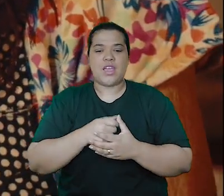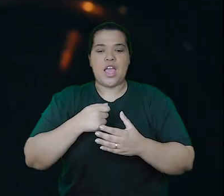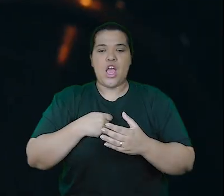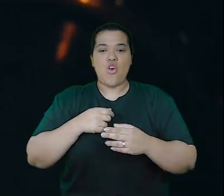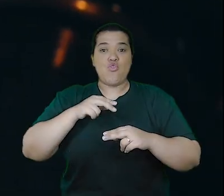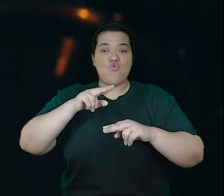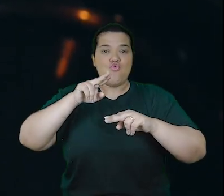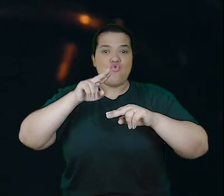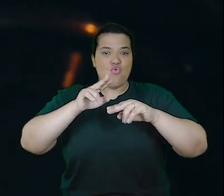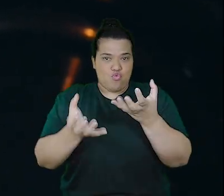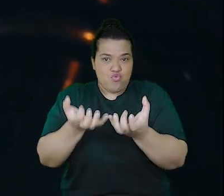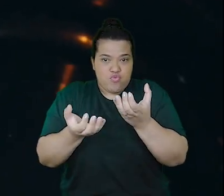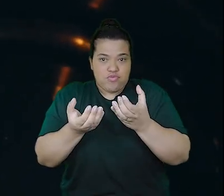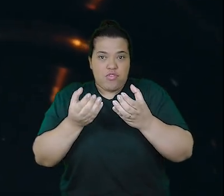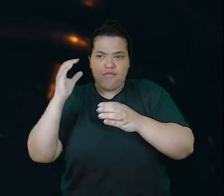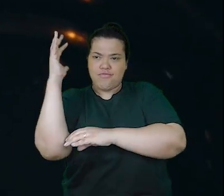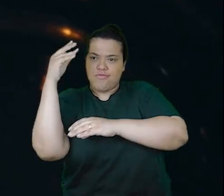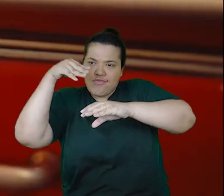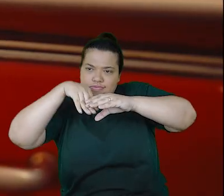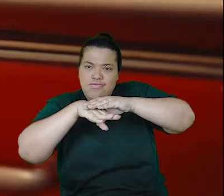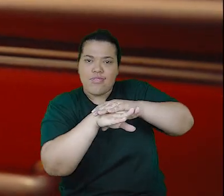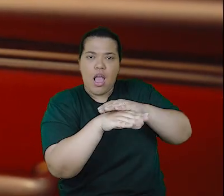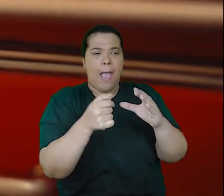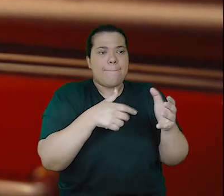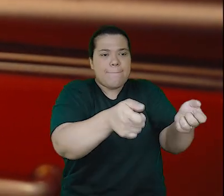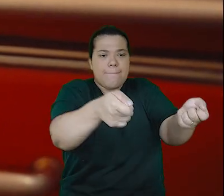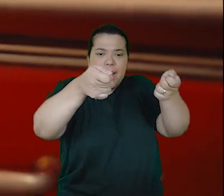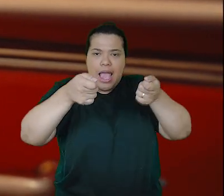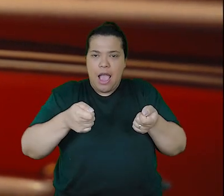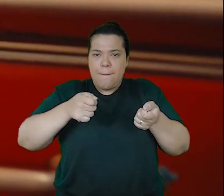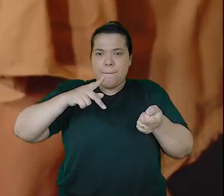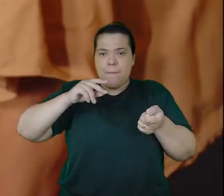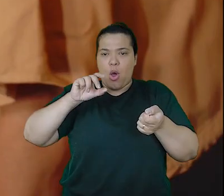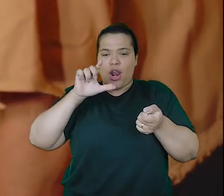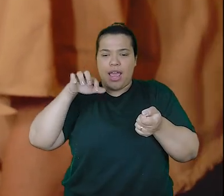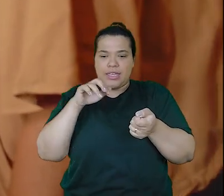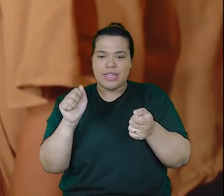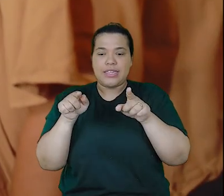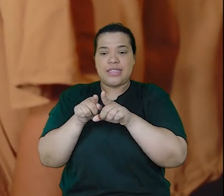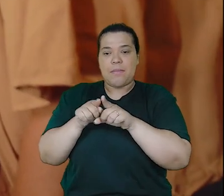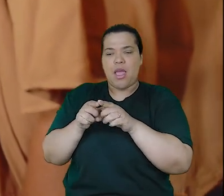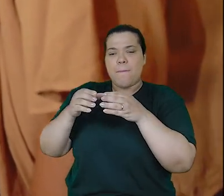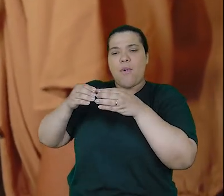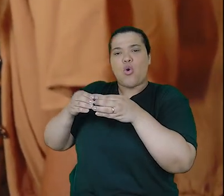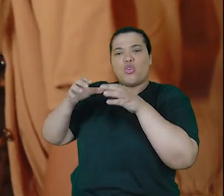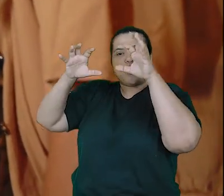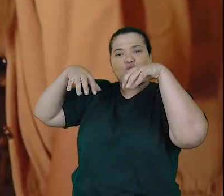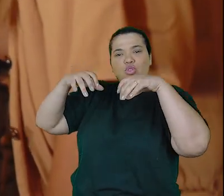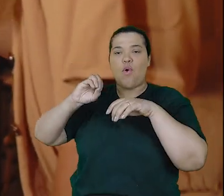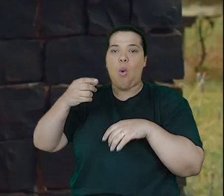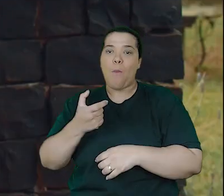fogão a lenha, né? Ela pegava uma panela de polenta e ela fazia ou grostoli, ou bolinho de chuva, né? Ou